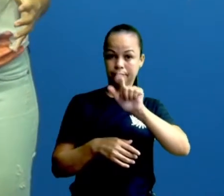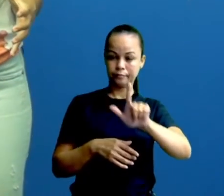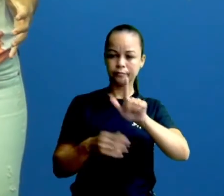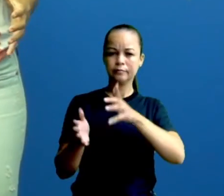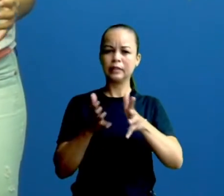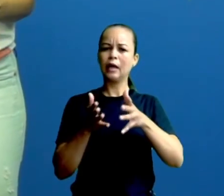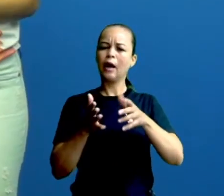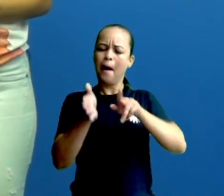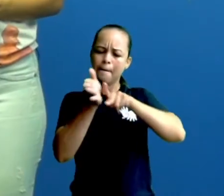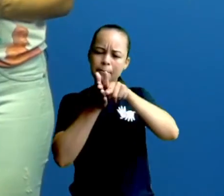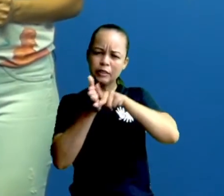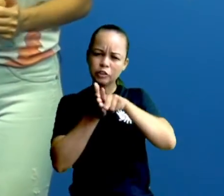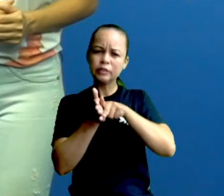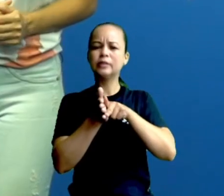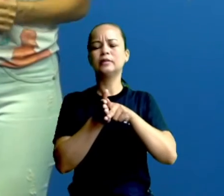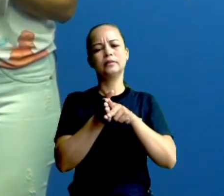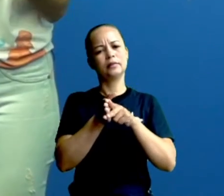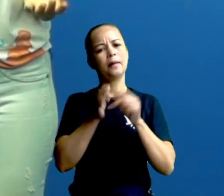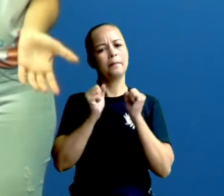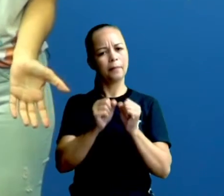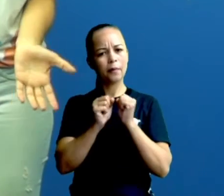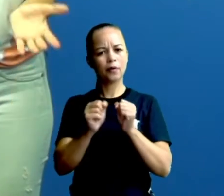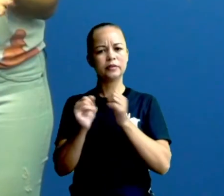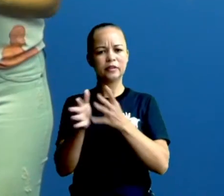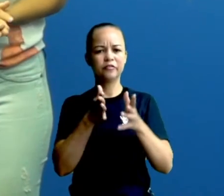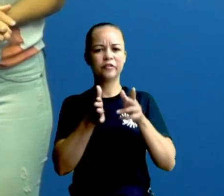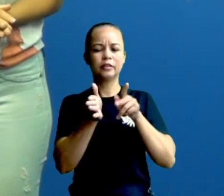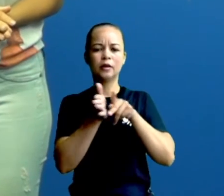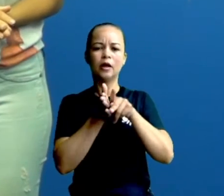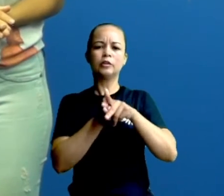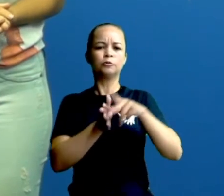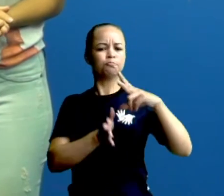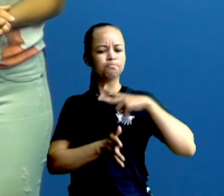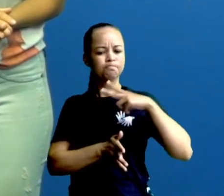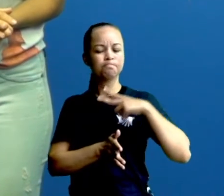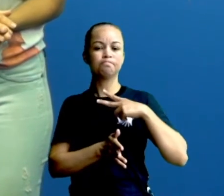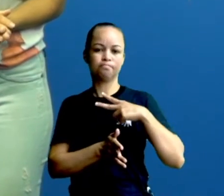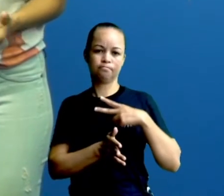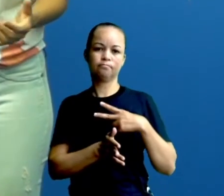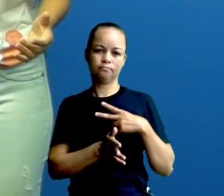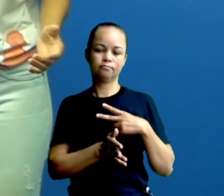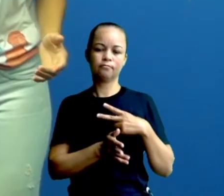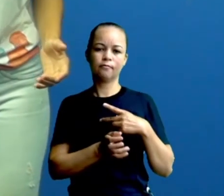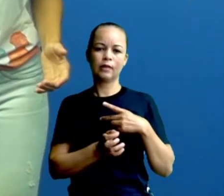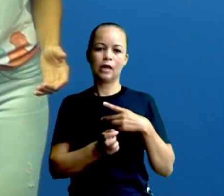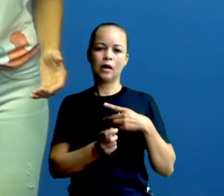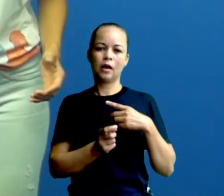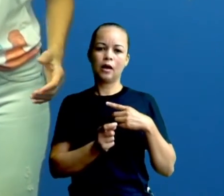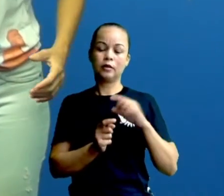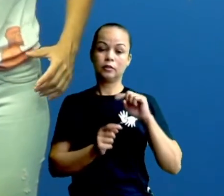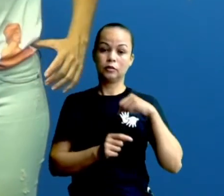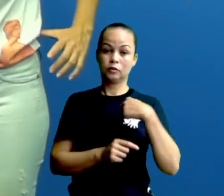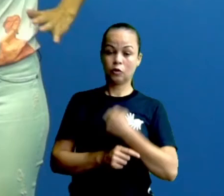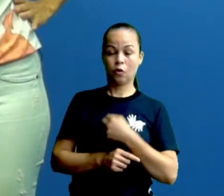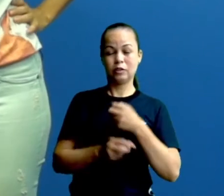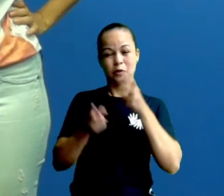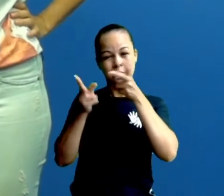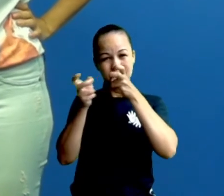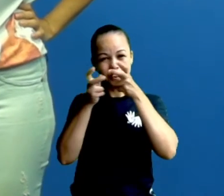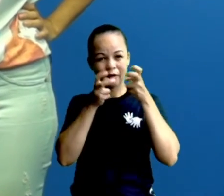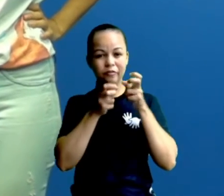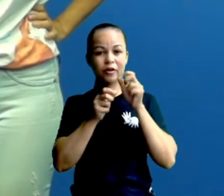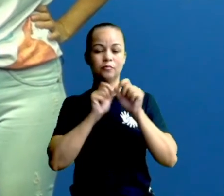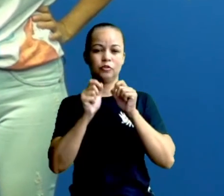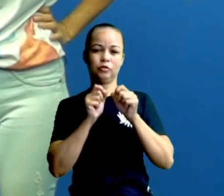de incentivos privados. Só que a gente observa, e a história nos mostra, daí